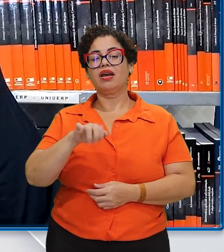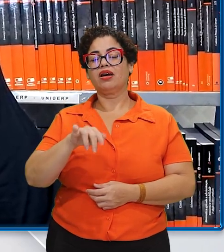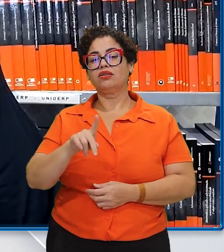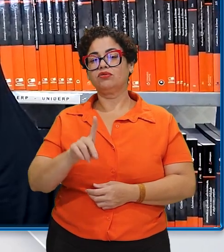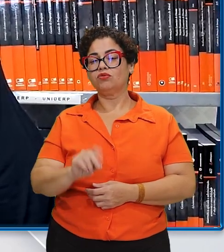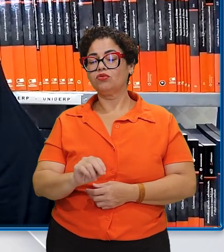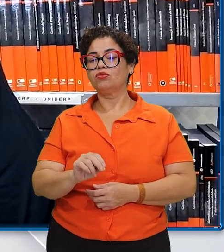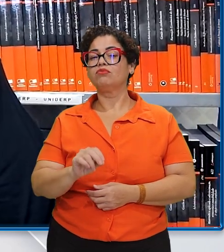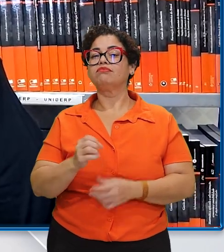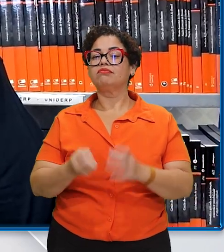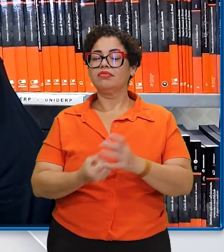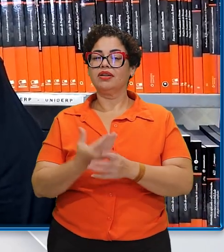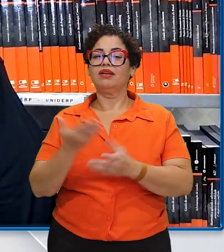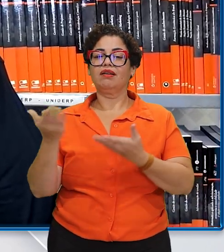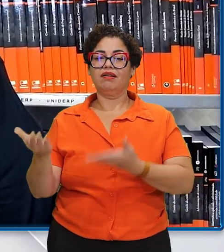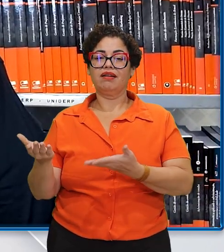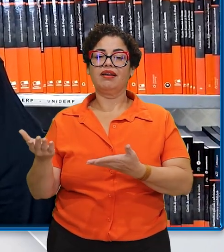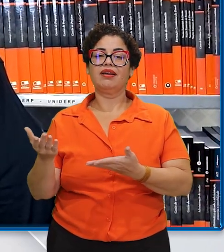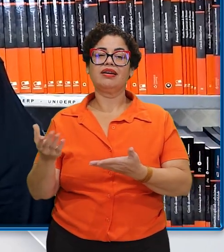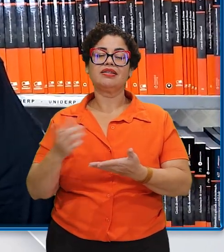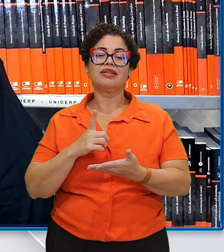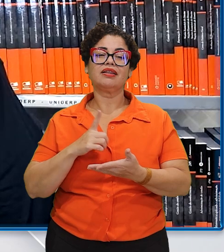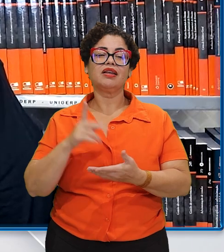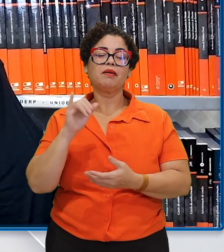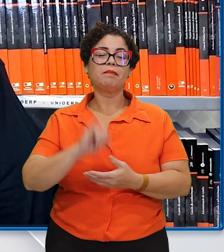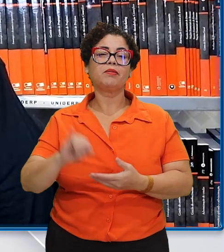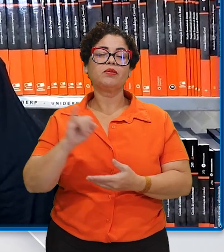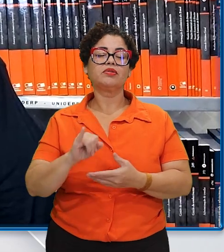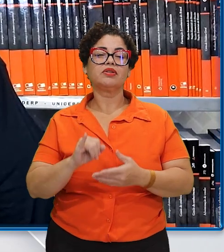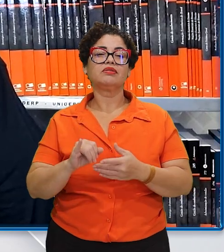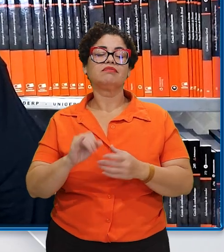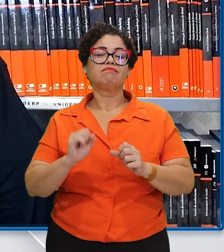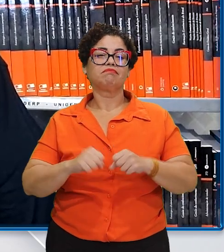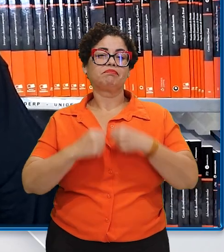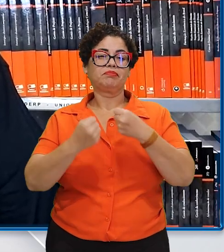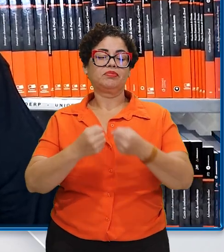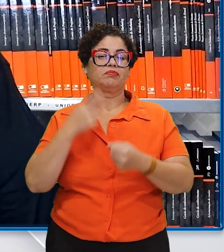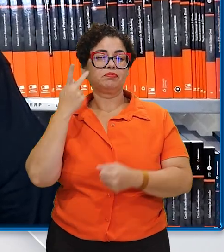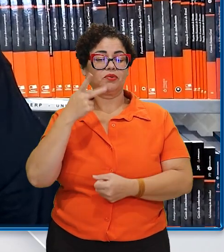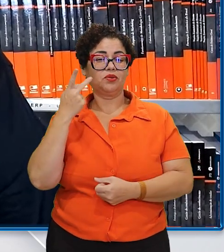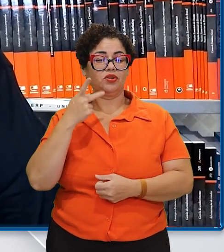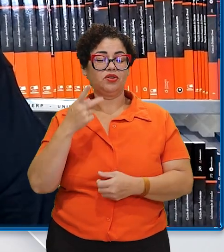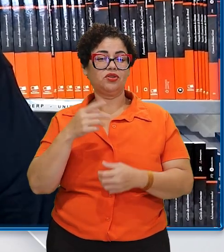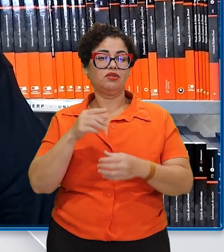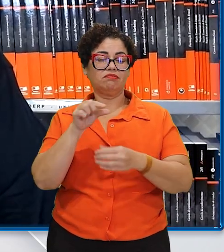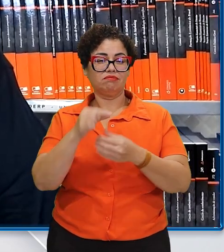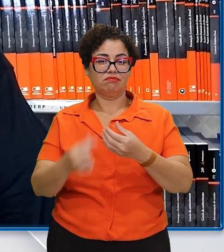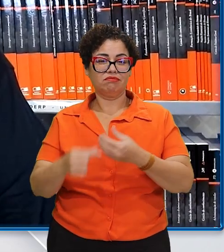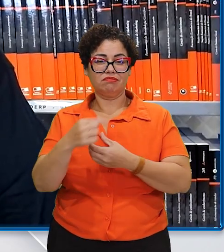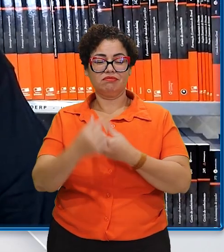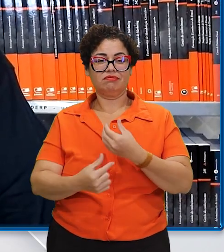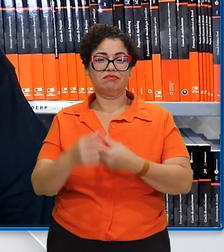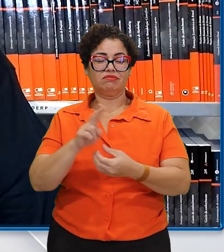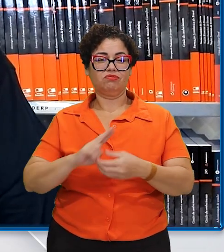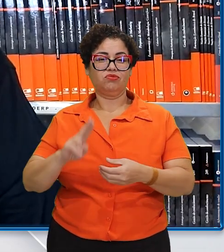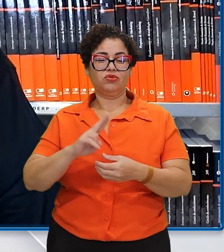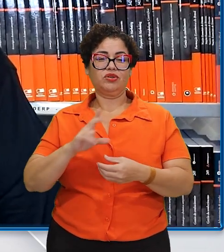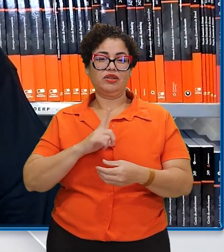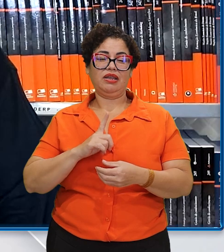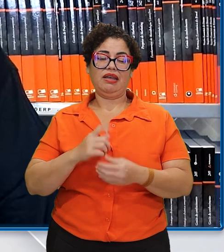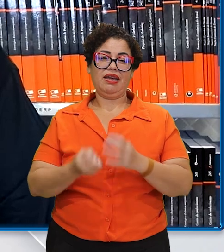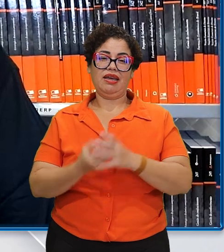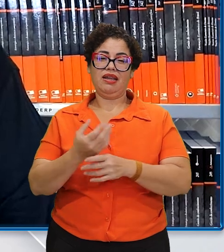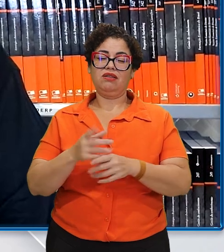Meridiano de Greenwich. Isso deve-se à importância da Inglaterra como grande potência geopolítica e pelo fato do Observatório Astronômico